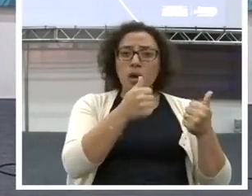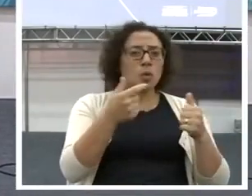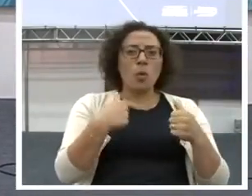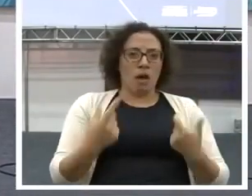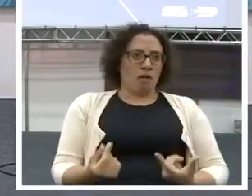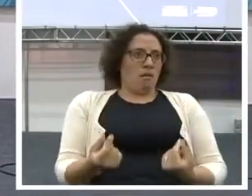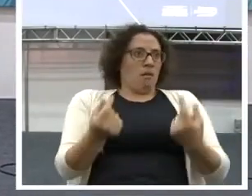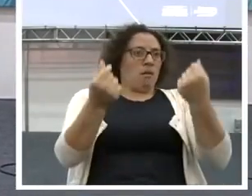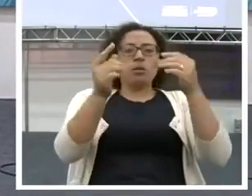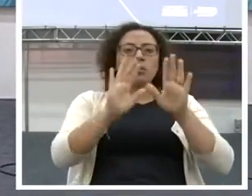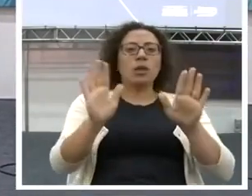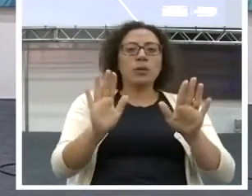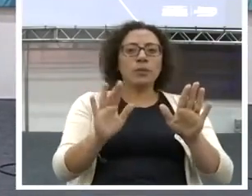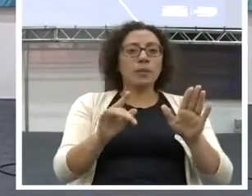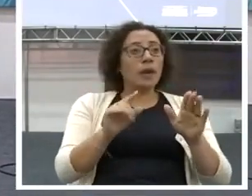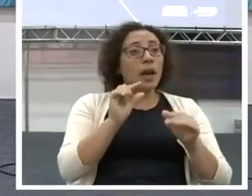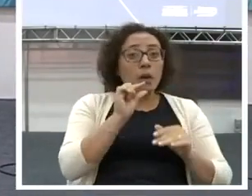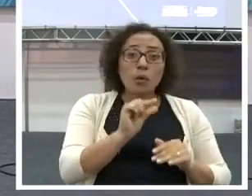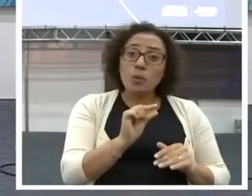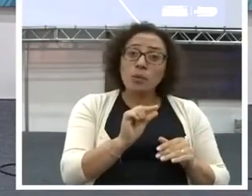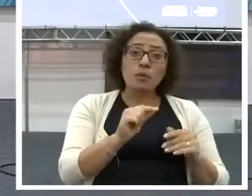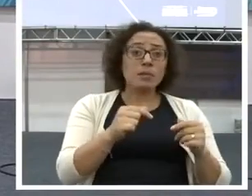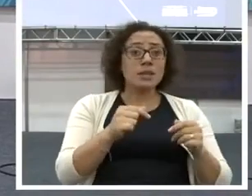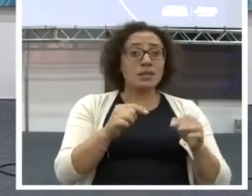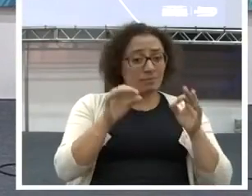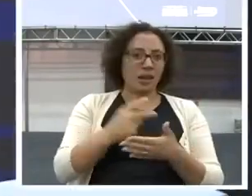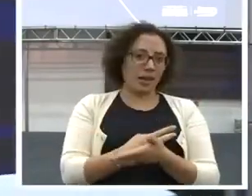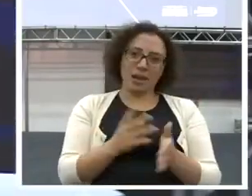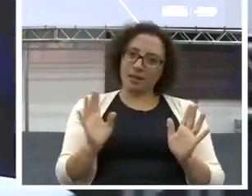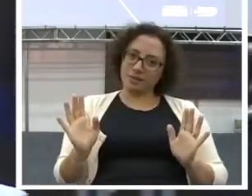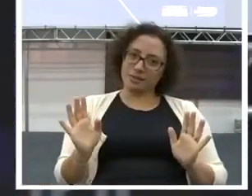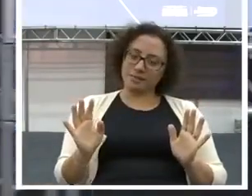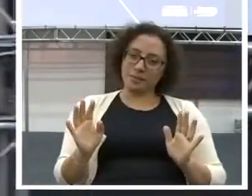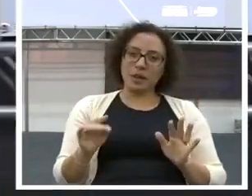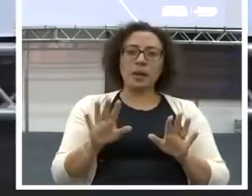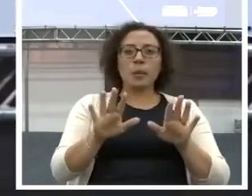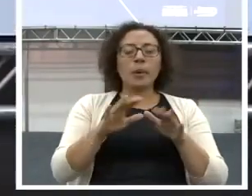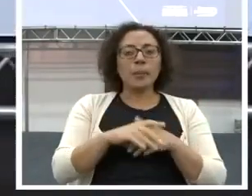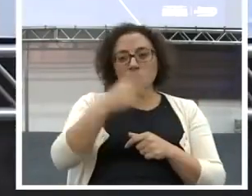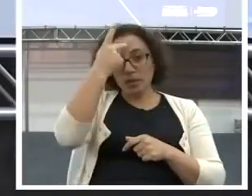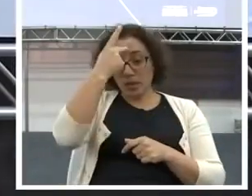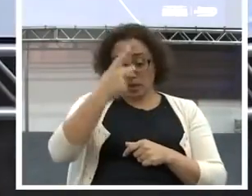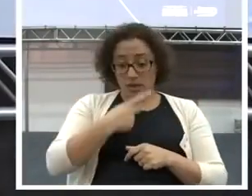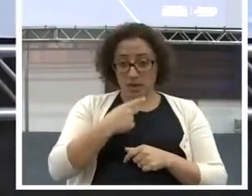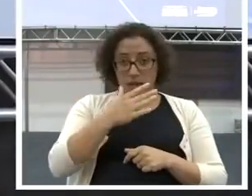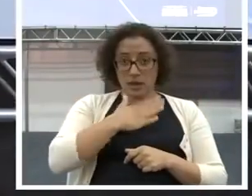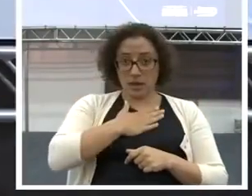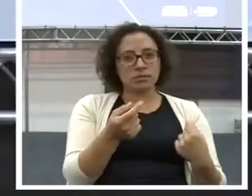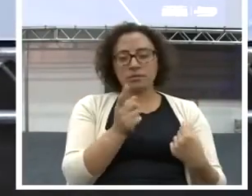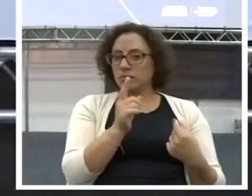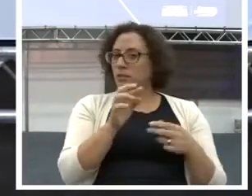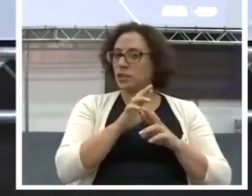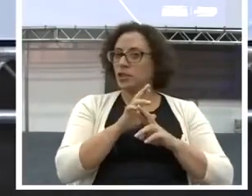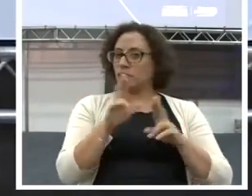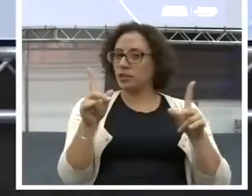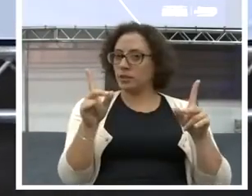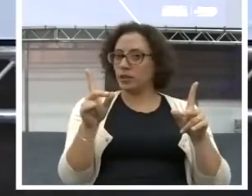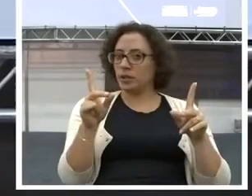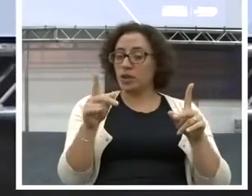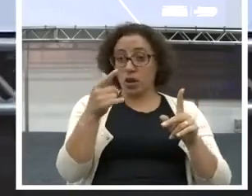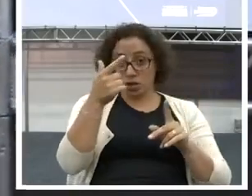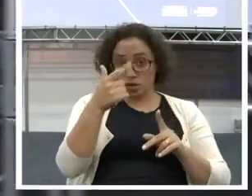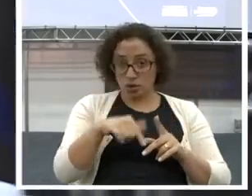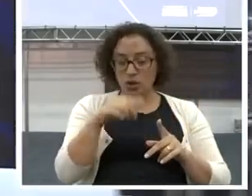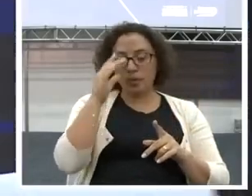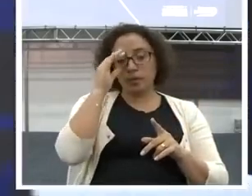isso é o mínimo que nós temos que ter para ter dignidade na vida. A independência financeira não é riqueza. Eu vou falar isso de novo